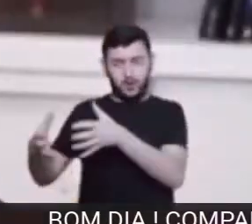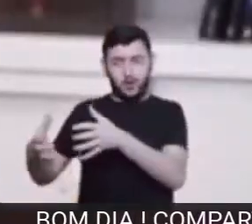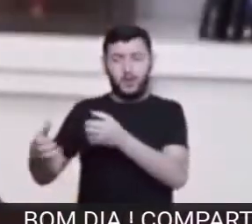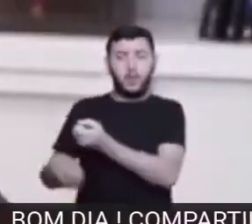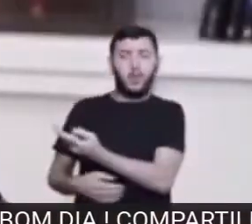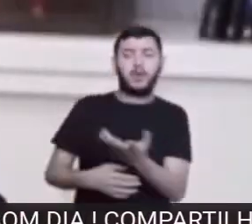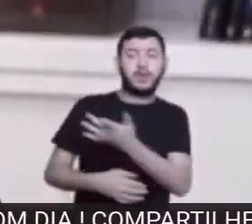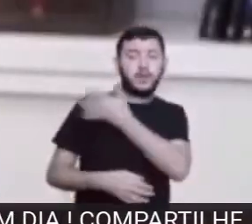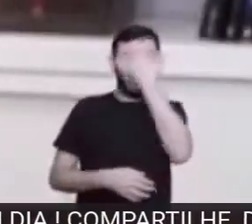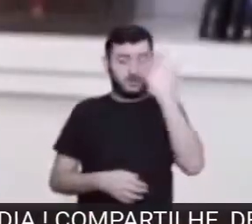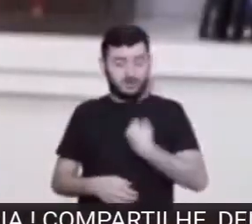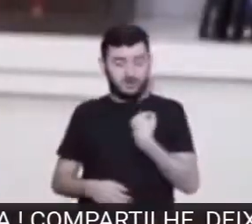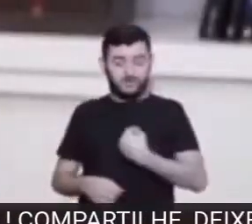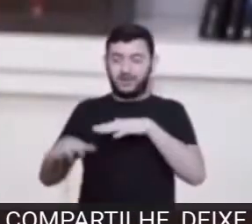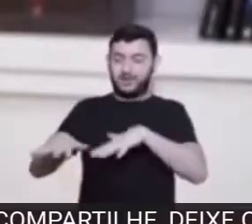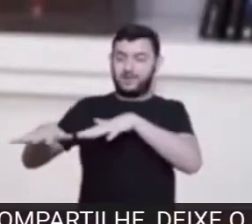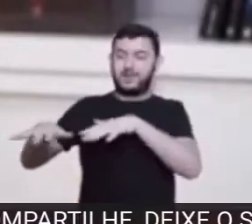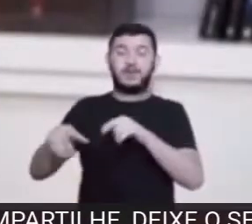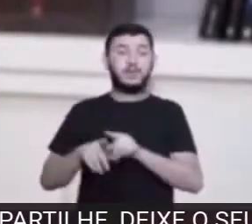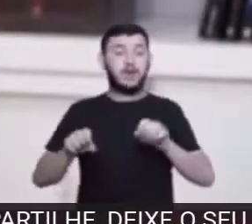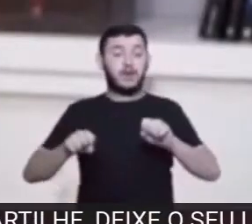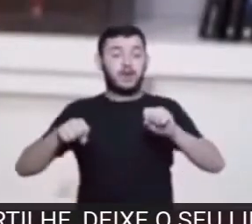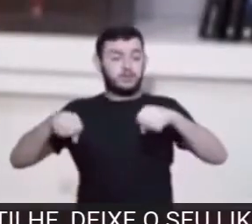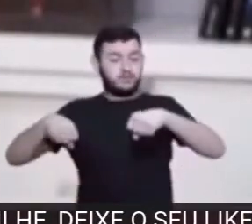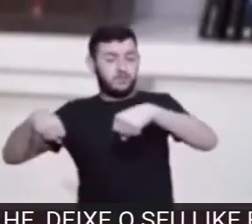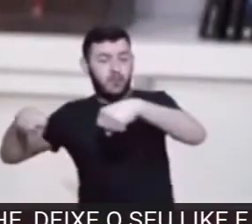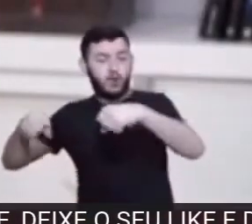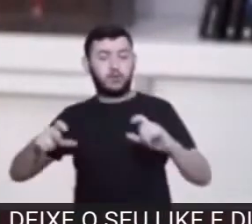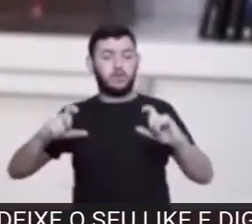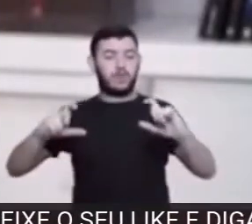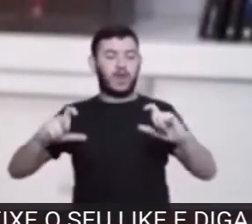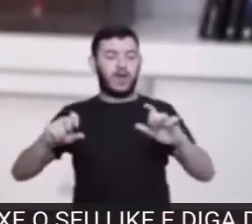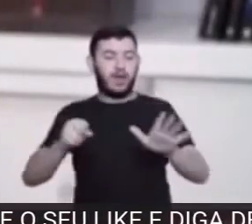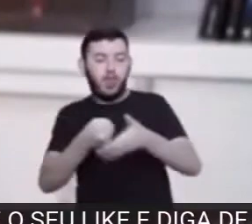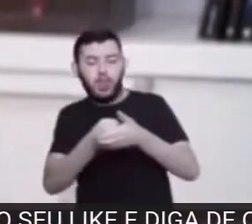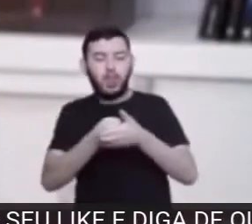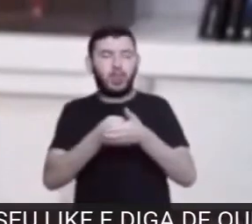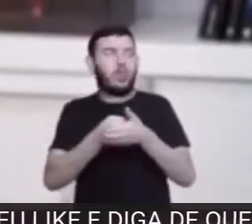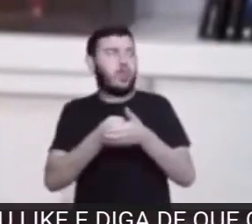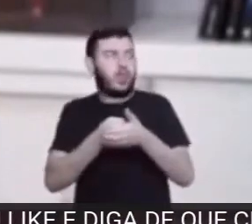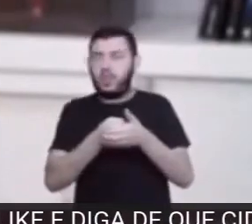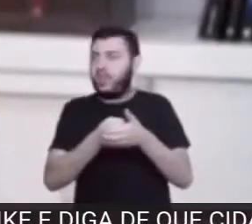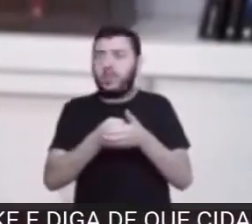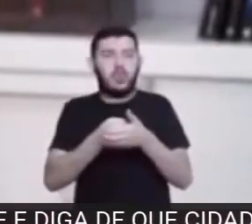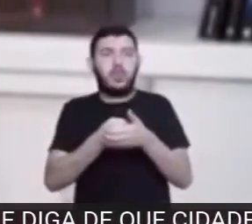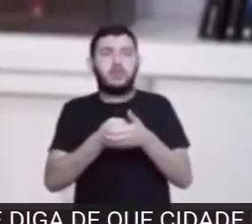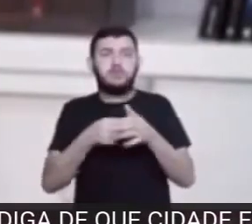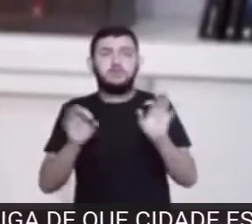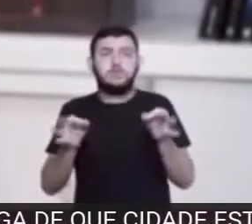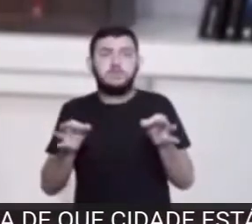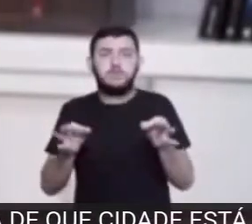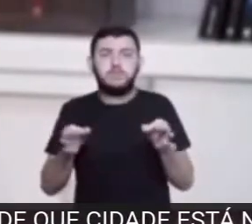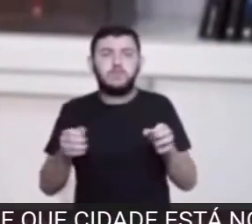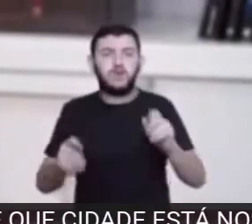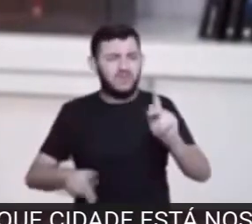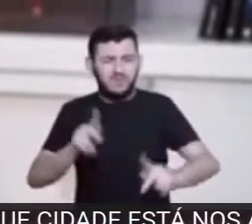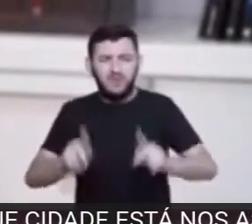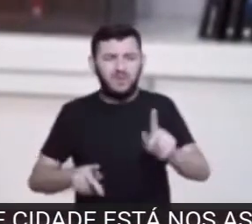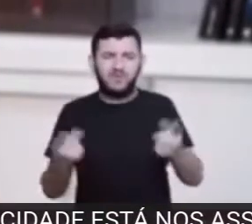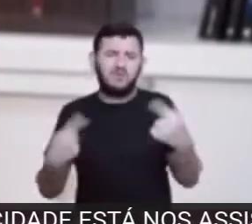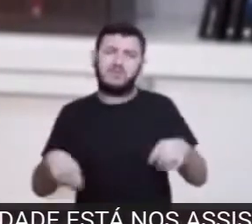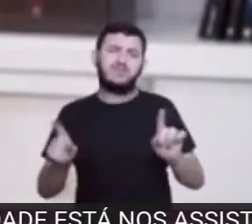a placa da motocicleta que ele andou. Sabe? Então, o povo não precisa mais disso, gente. O povo está precisando de